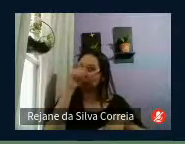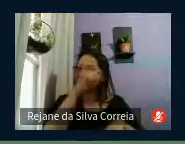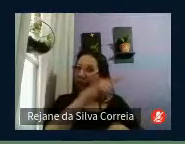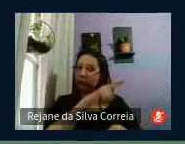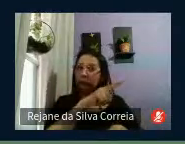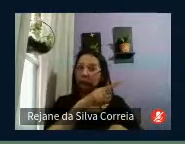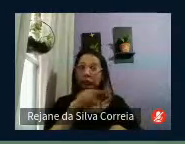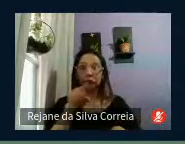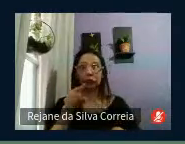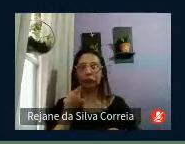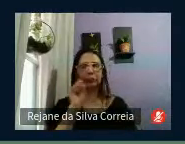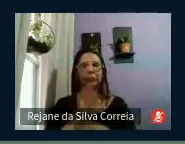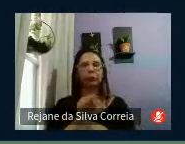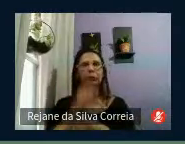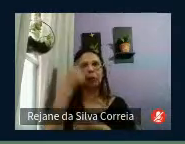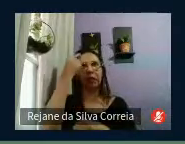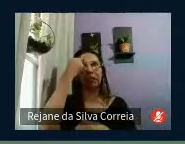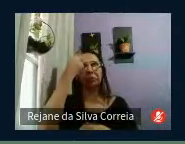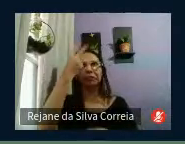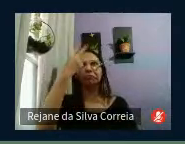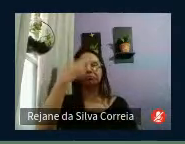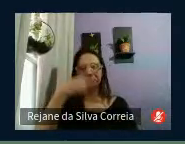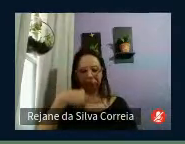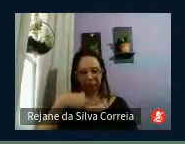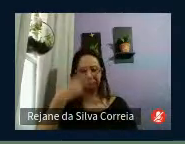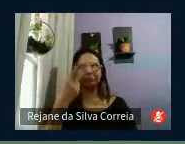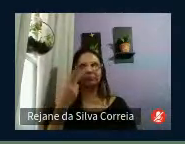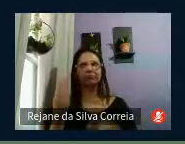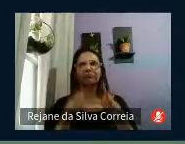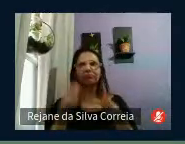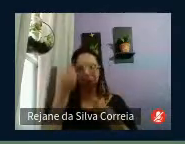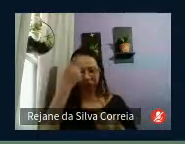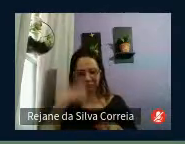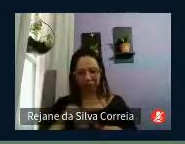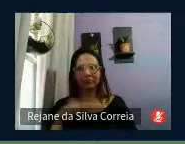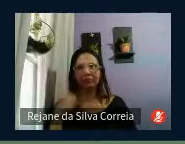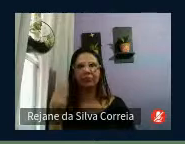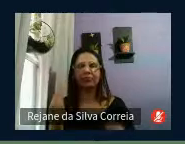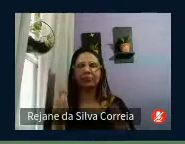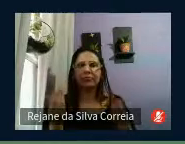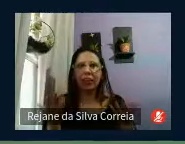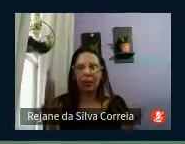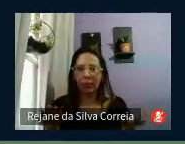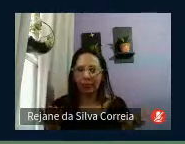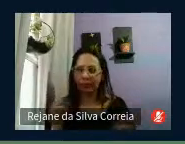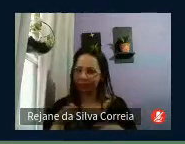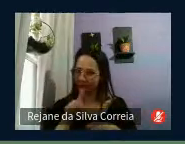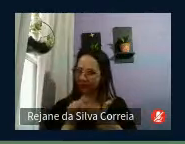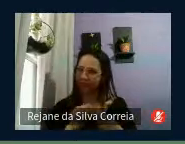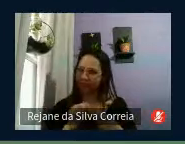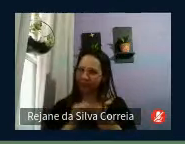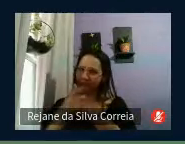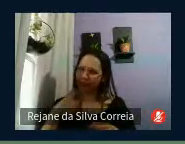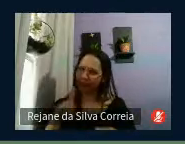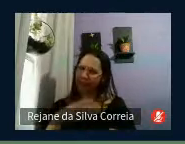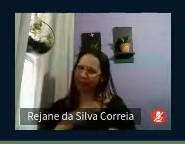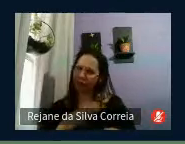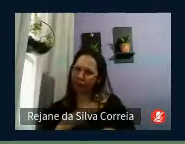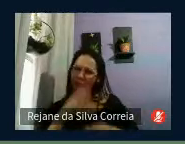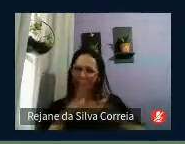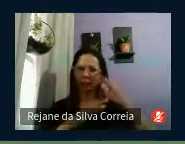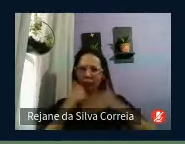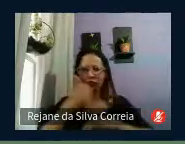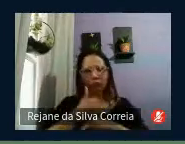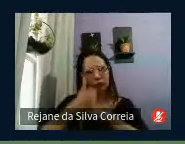Então, mais do que estudar, aproveita esse momento para saber quem você é, porque tudo isso vai fazer com que o seu estudo, a sua profissão, as